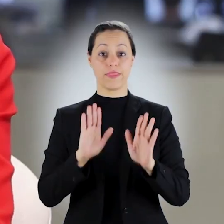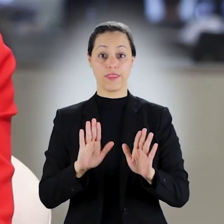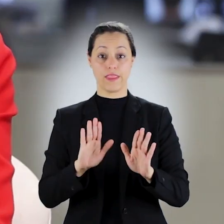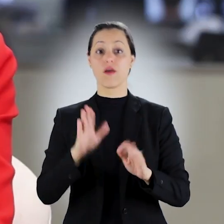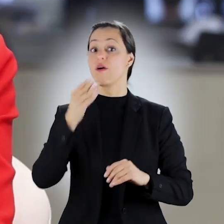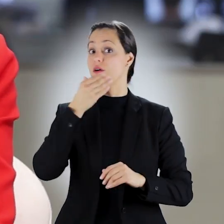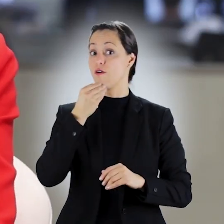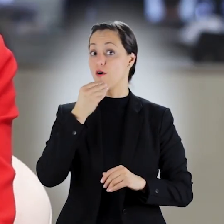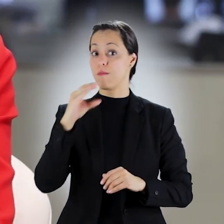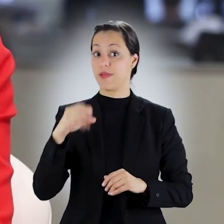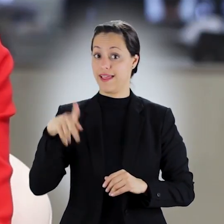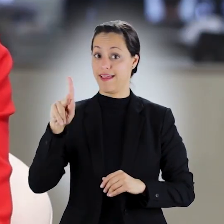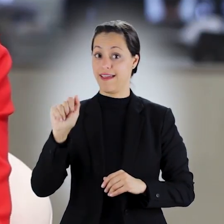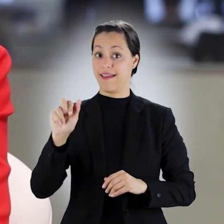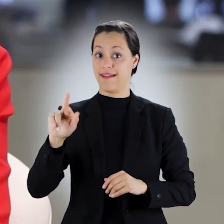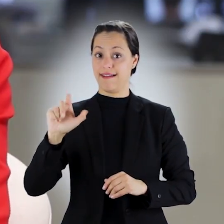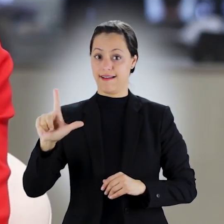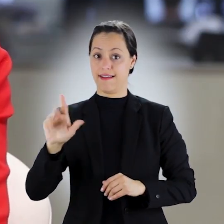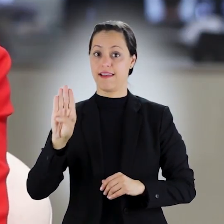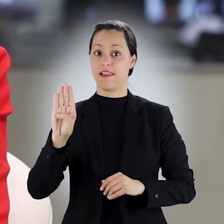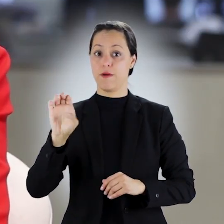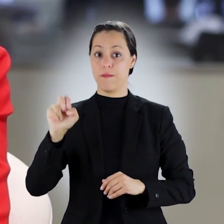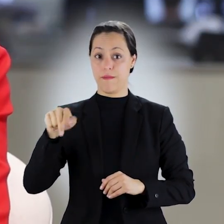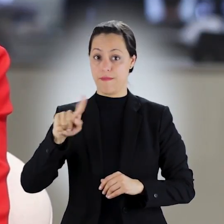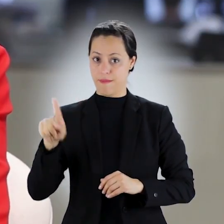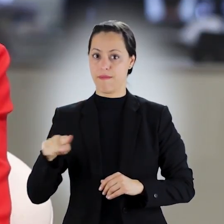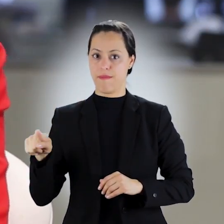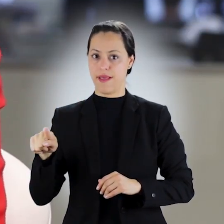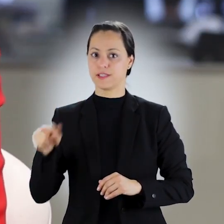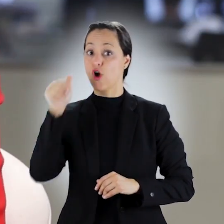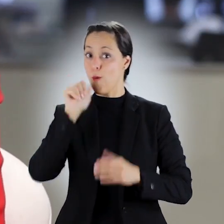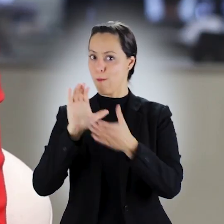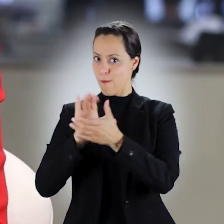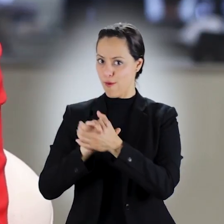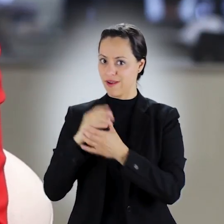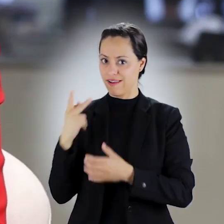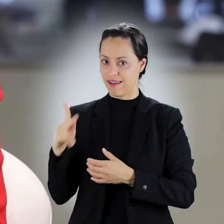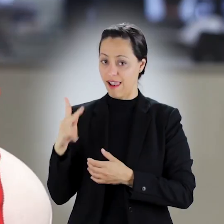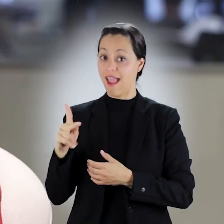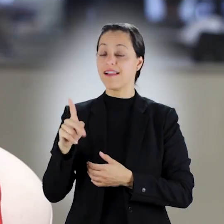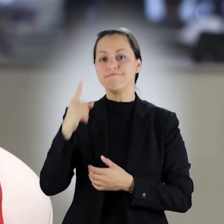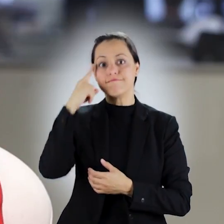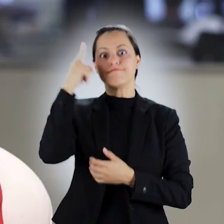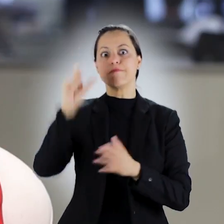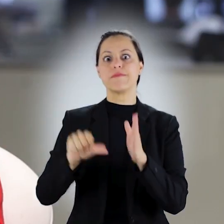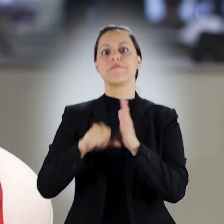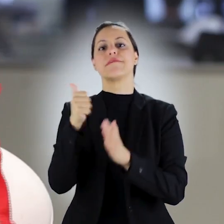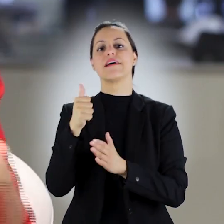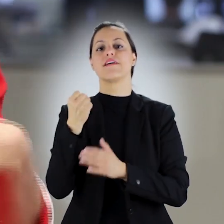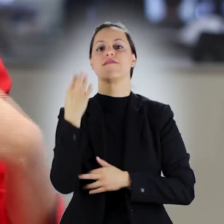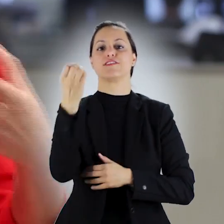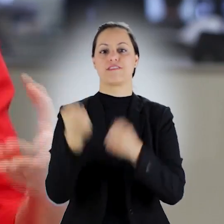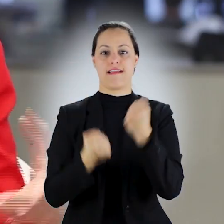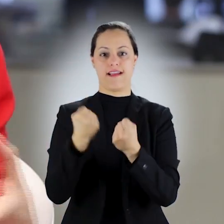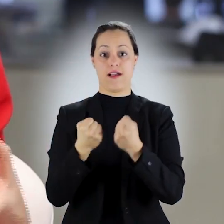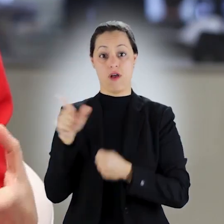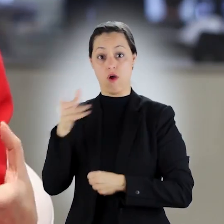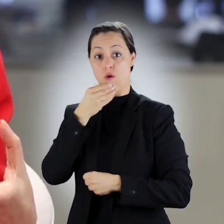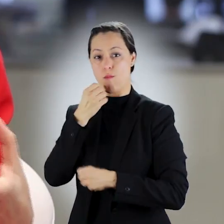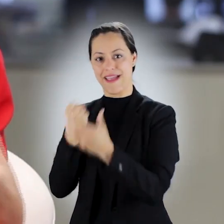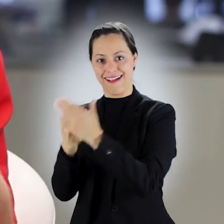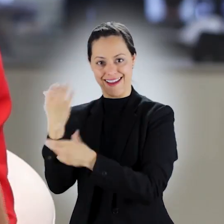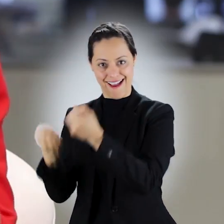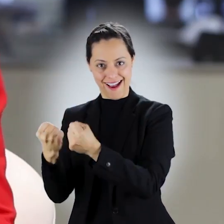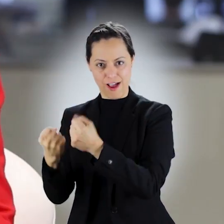mulher, a esposa do Carl Benz, ela foi a primeira a fazer uma viagem de carro. Quando ele criou o